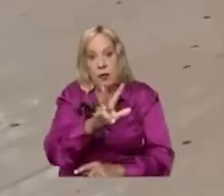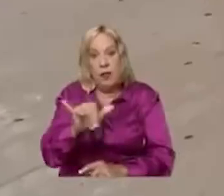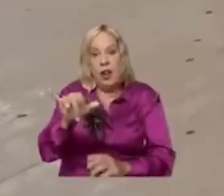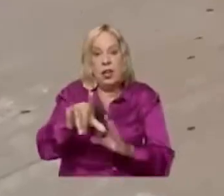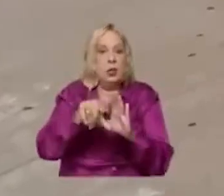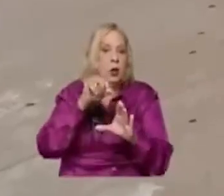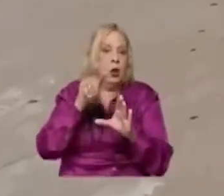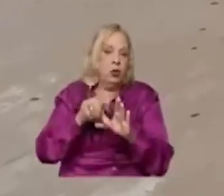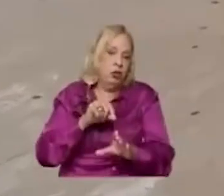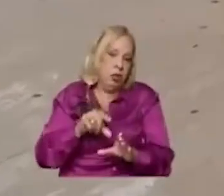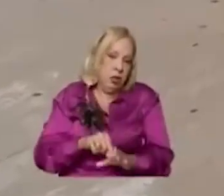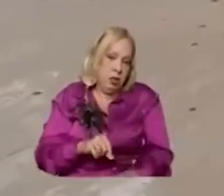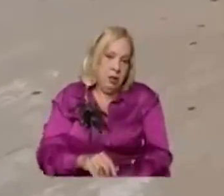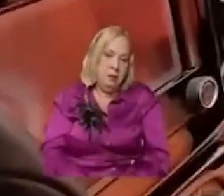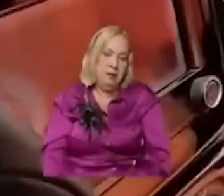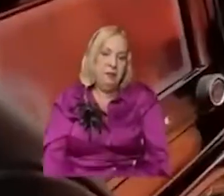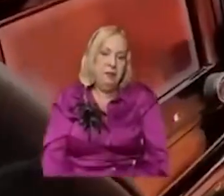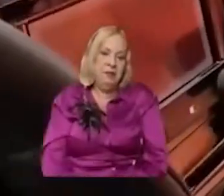sorteados.